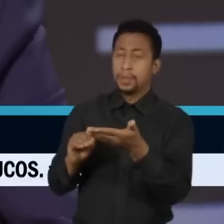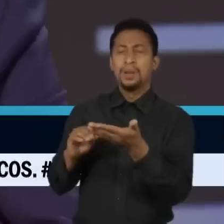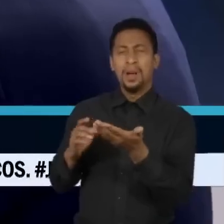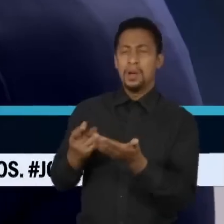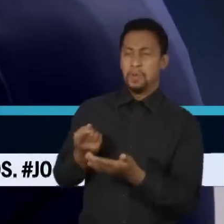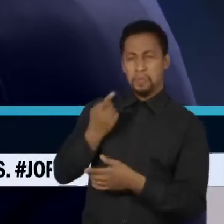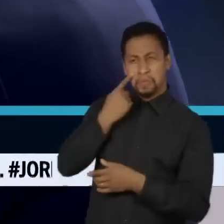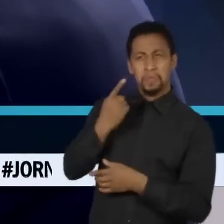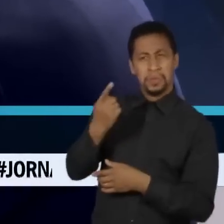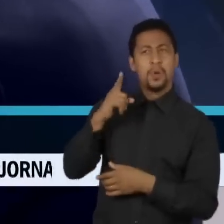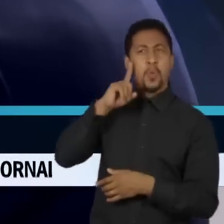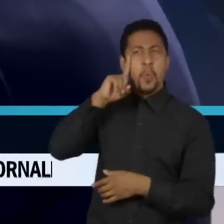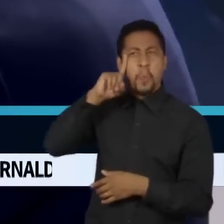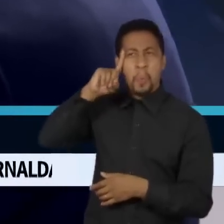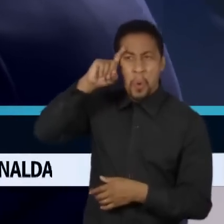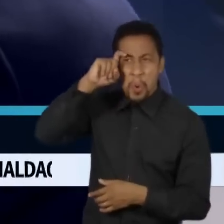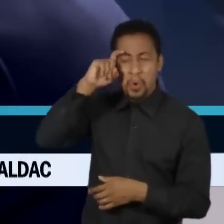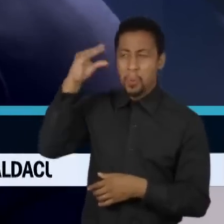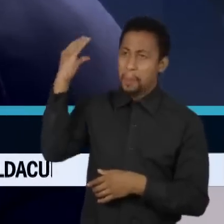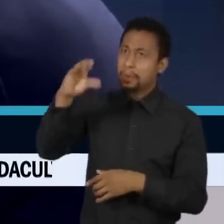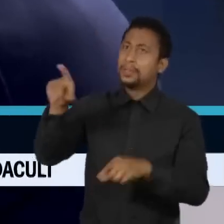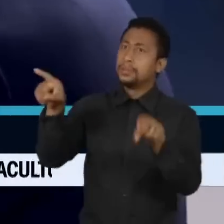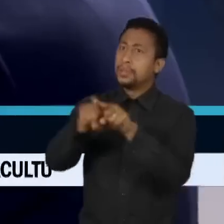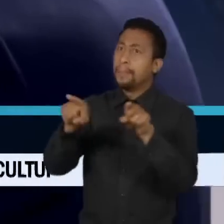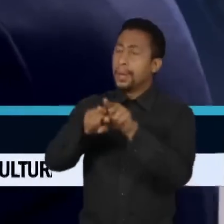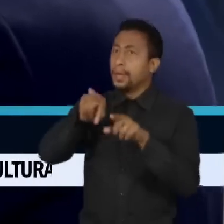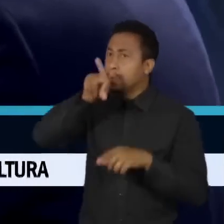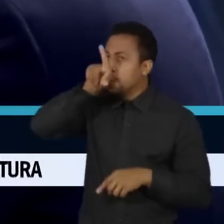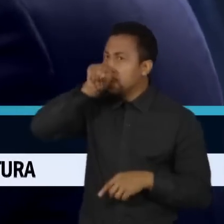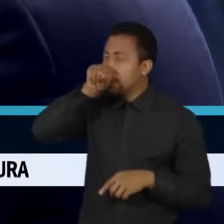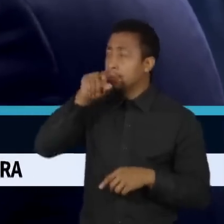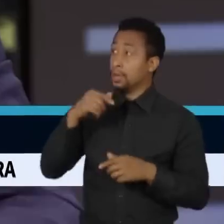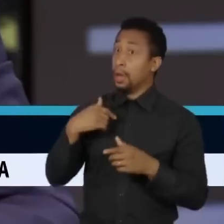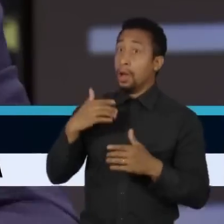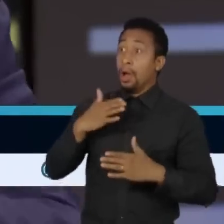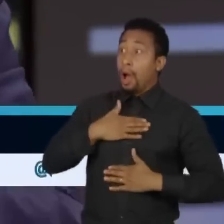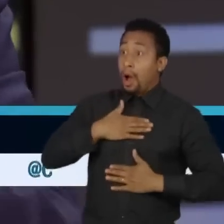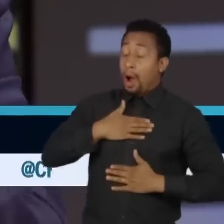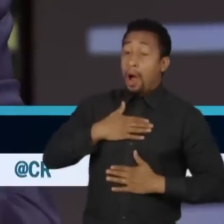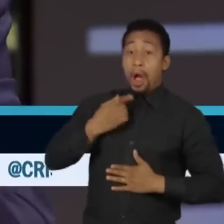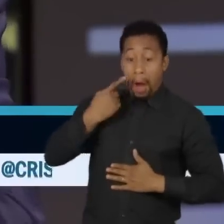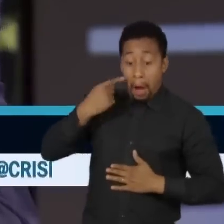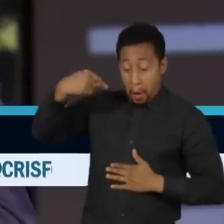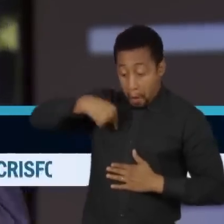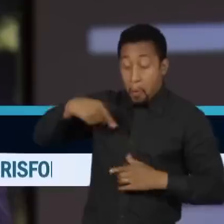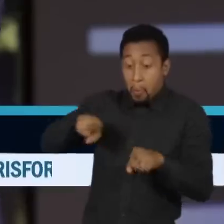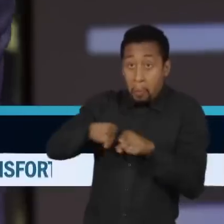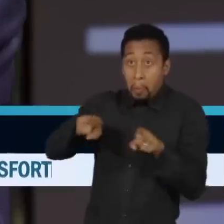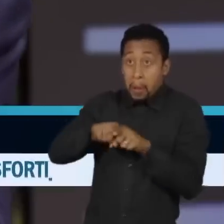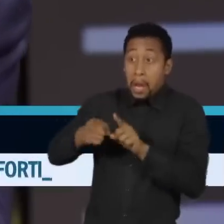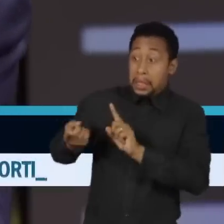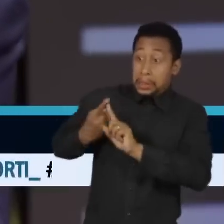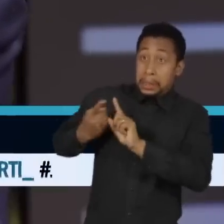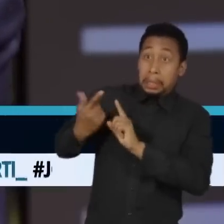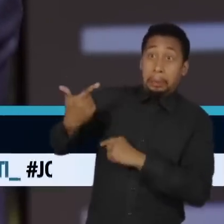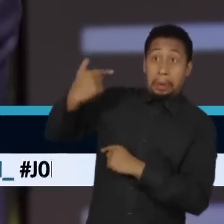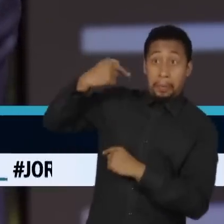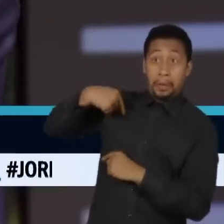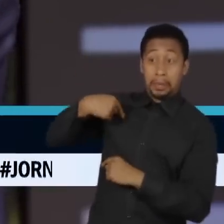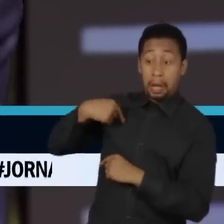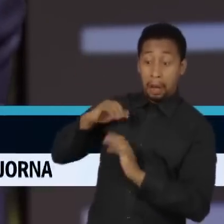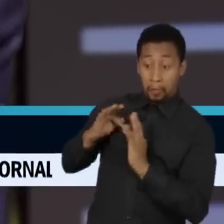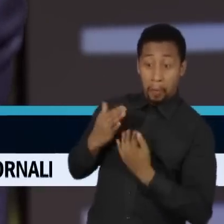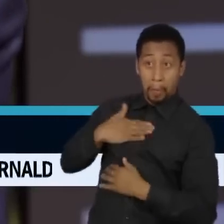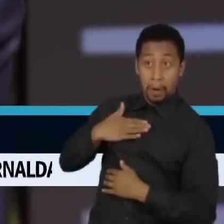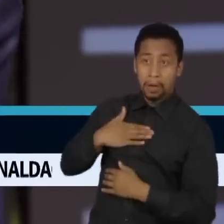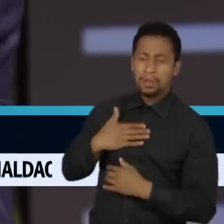Moro se auto-identificando como o senador que estava no tweet do ministro da Justiça, e aí a minha preocupação, eu falei na hora onde estava,